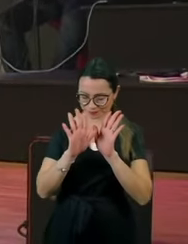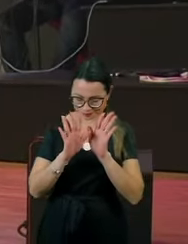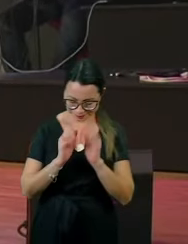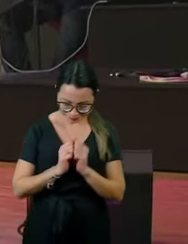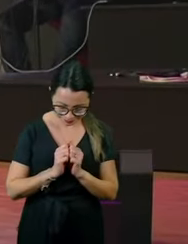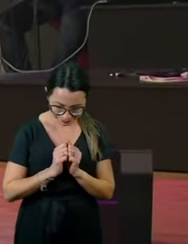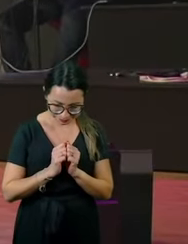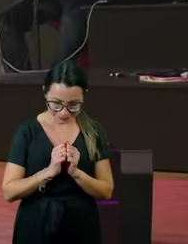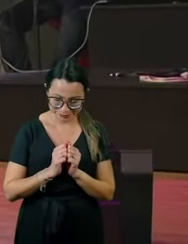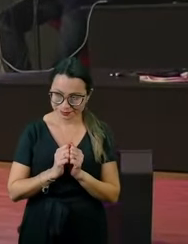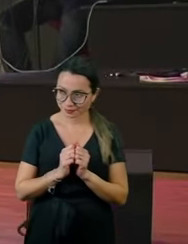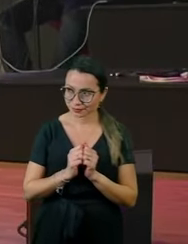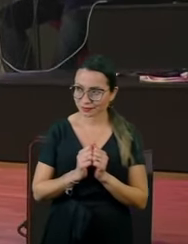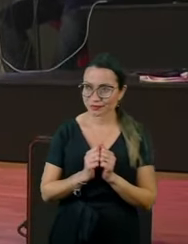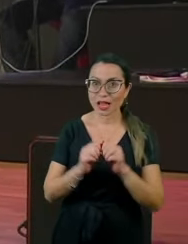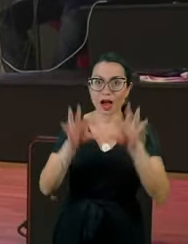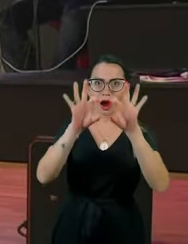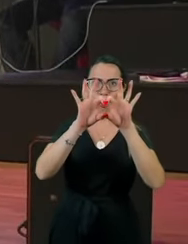Isso aqui é um cano.